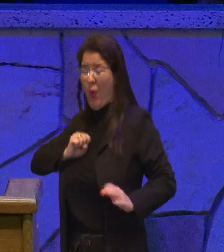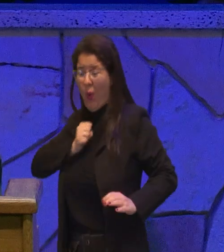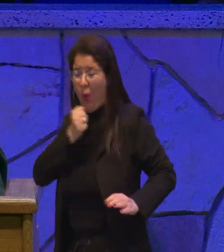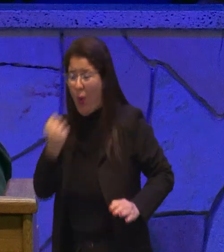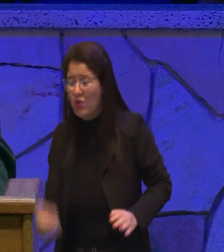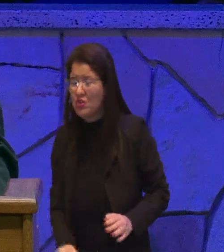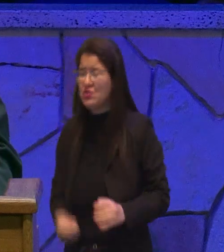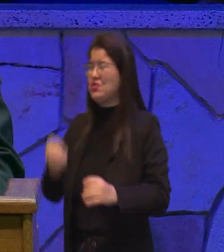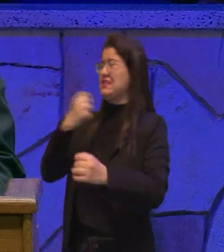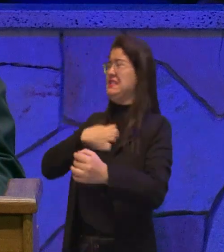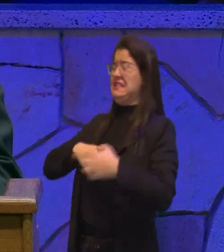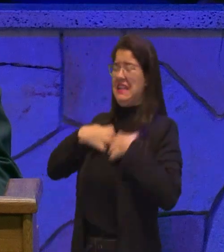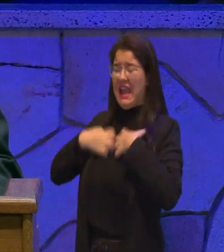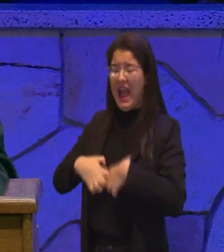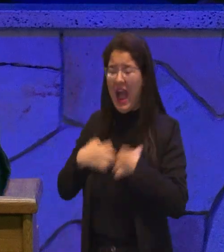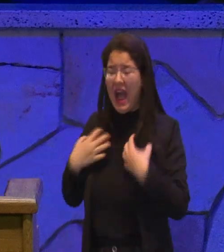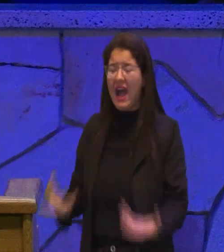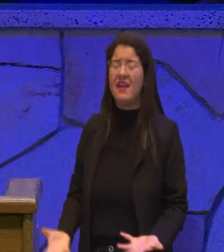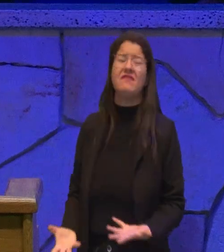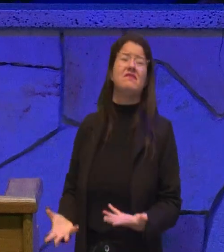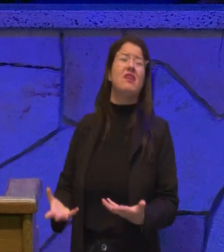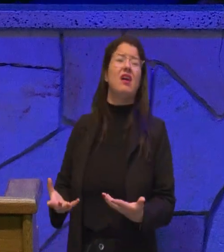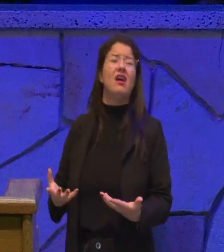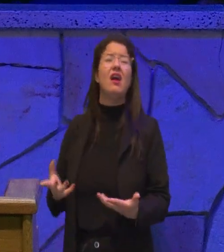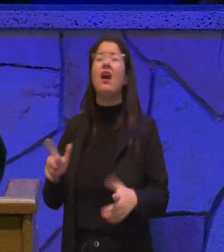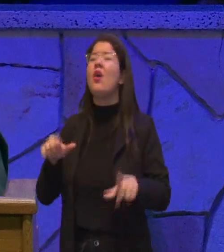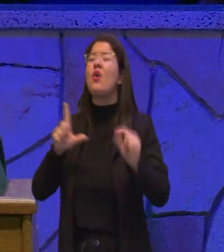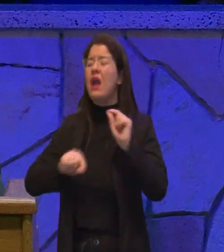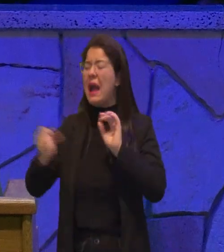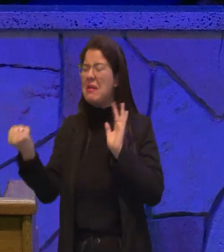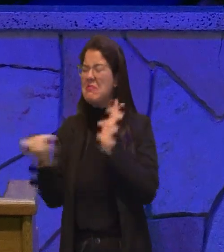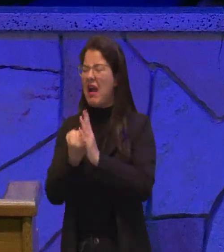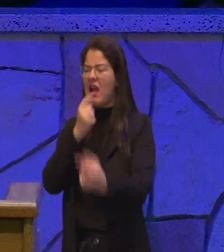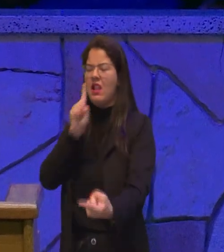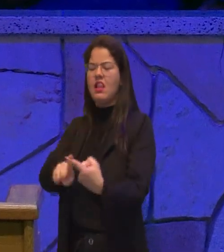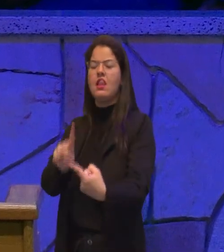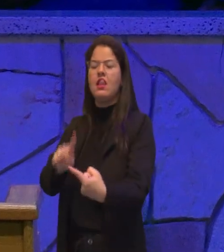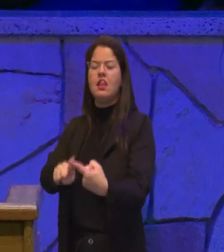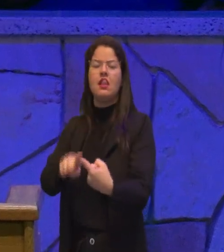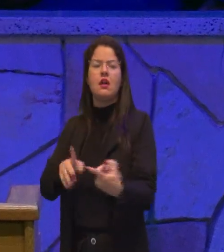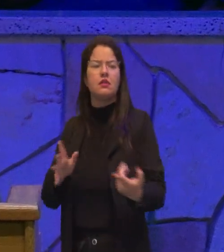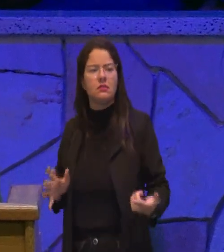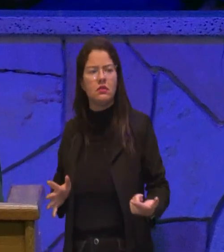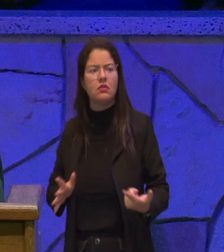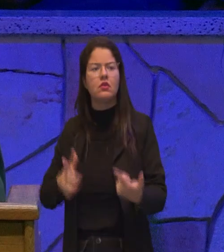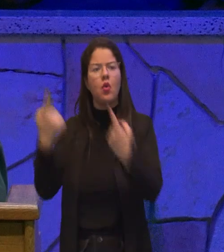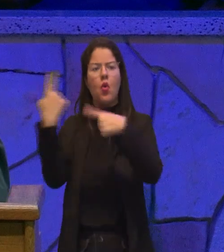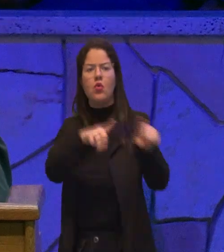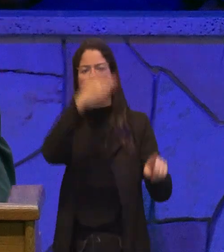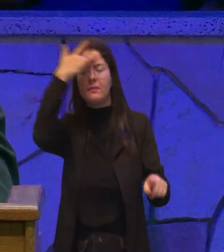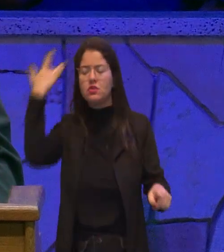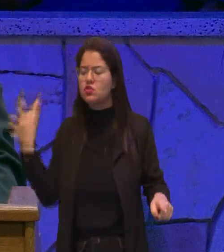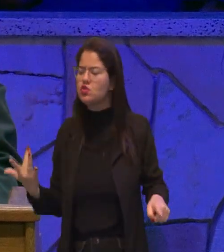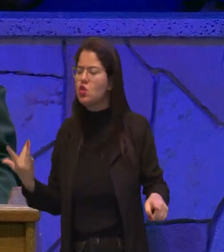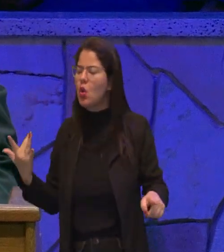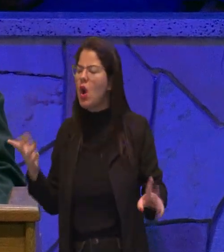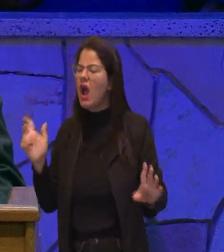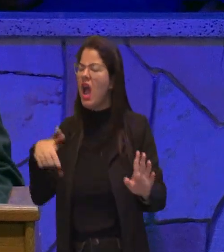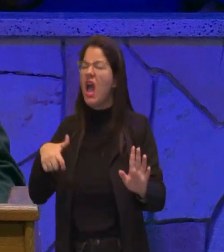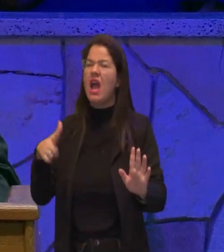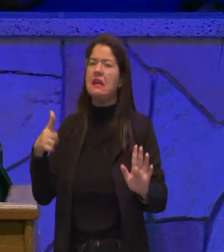de rancor? Será de uma marca de vingança contra alguém? Uma marca